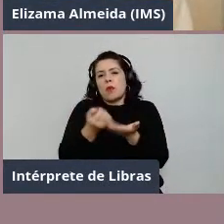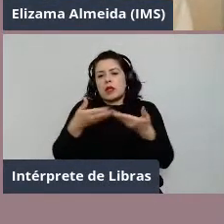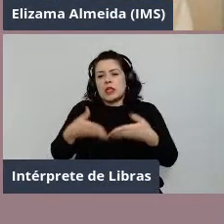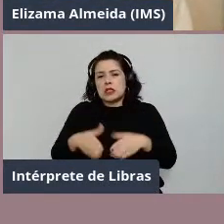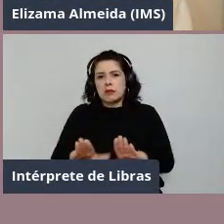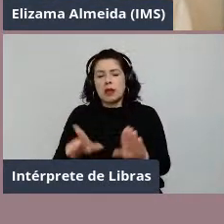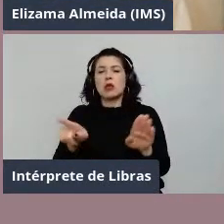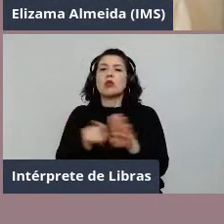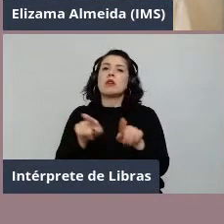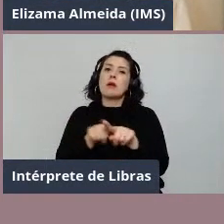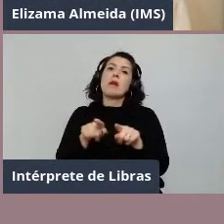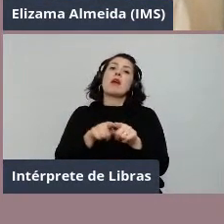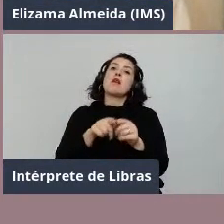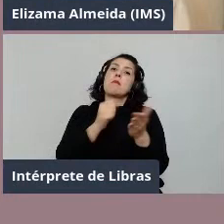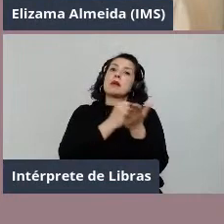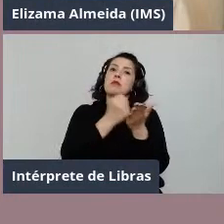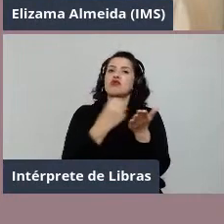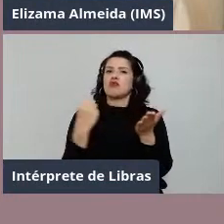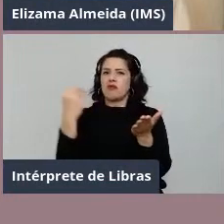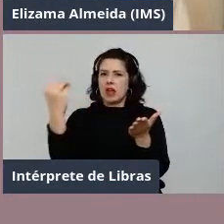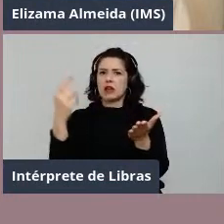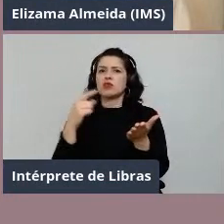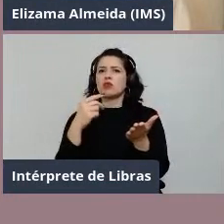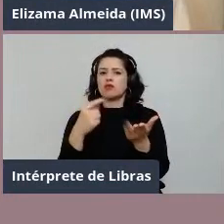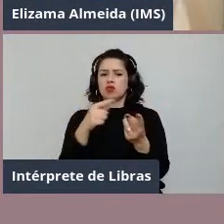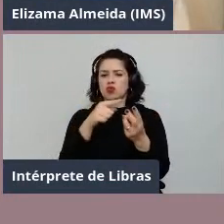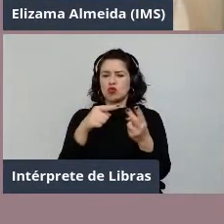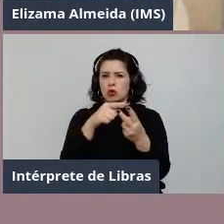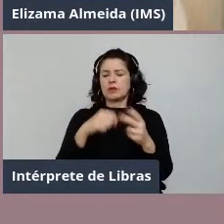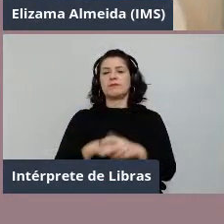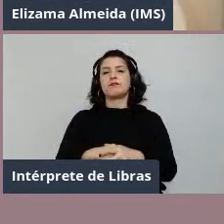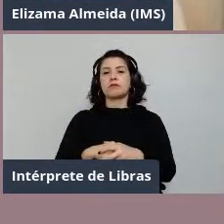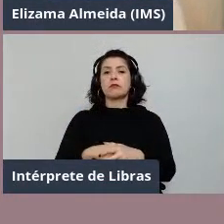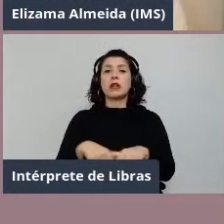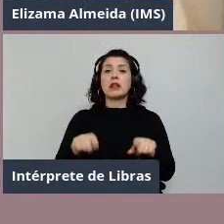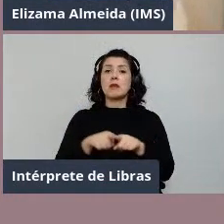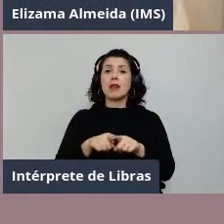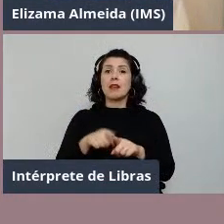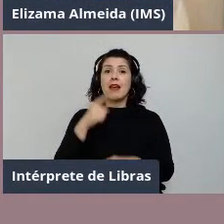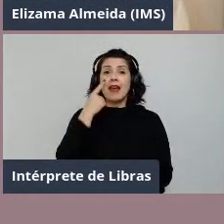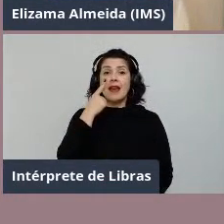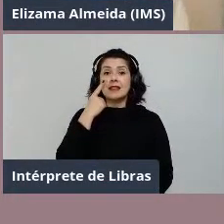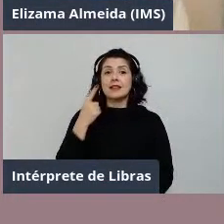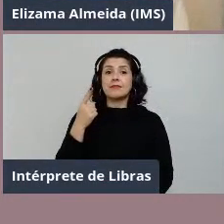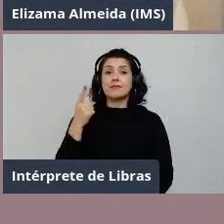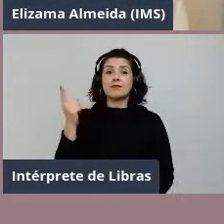passaporte. Essa aqui é uma parte da